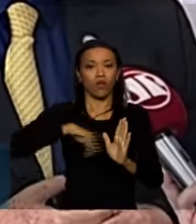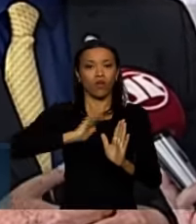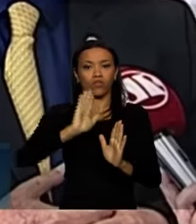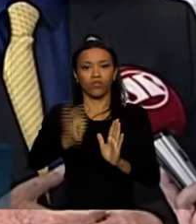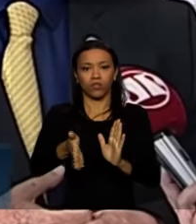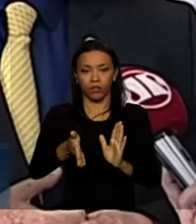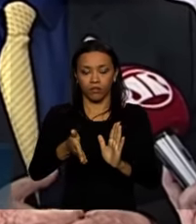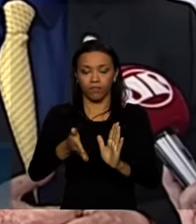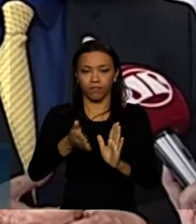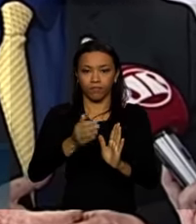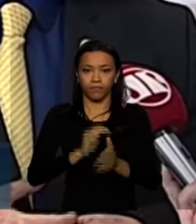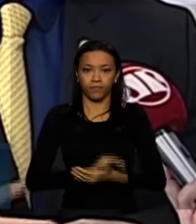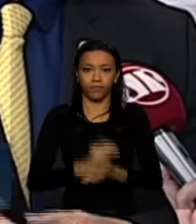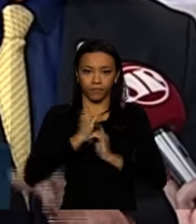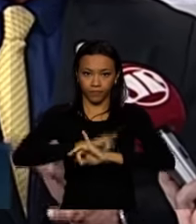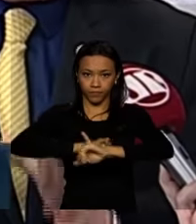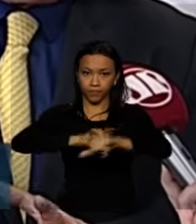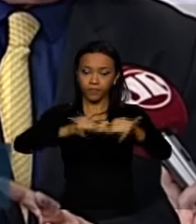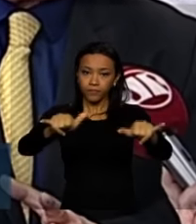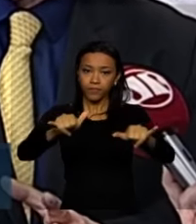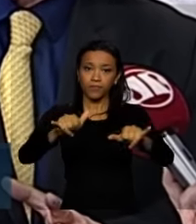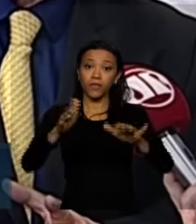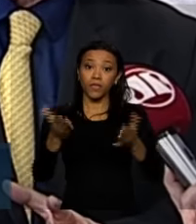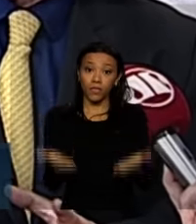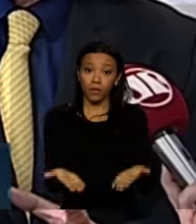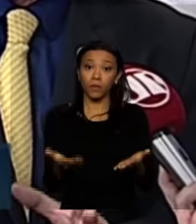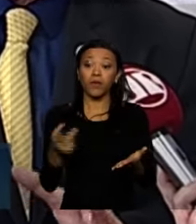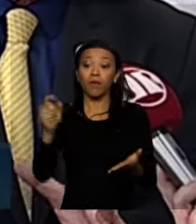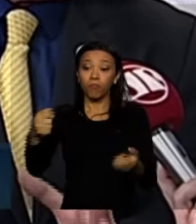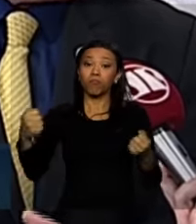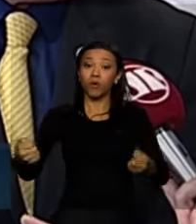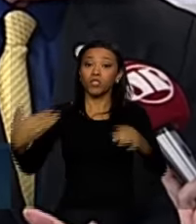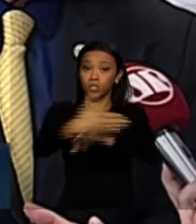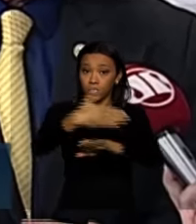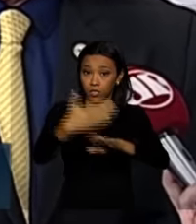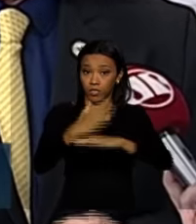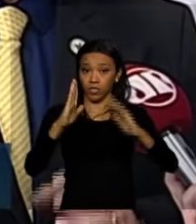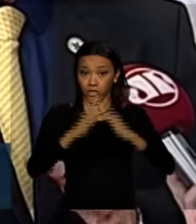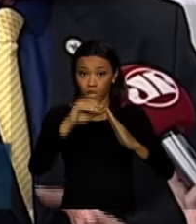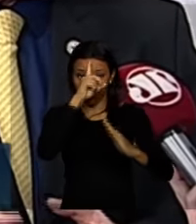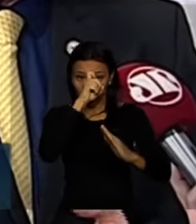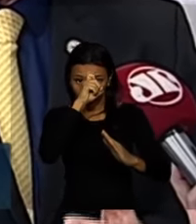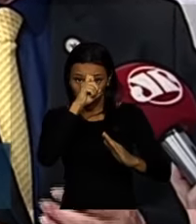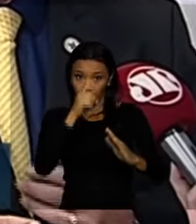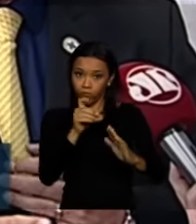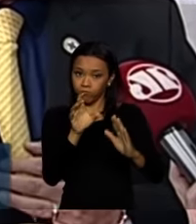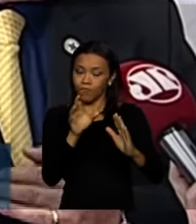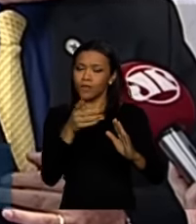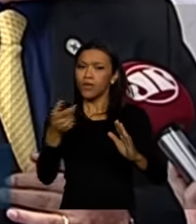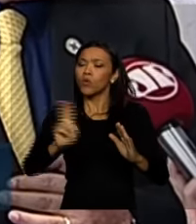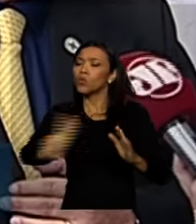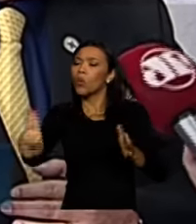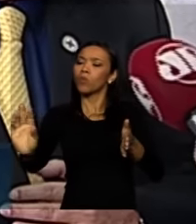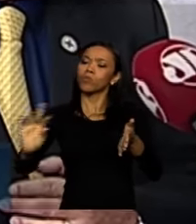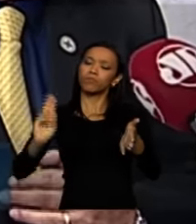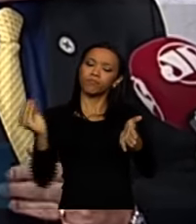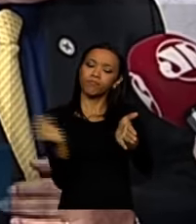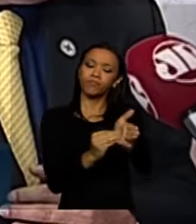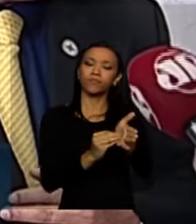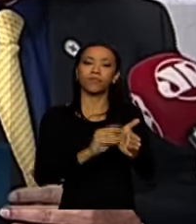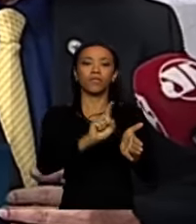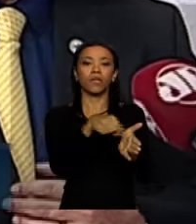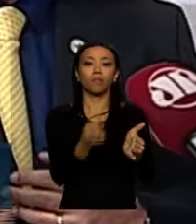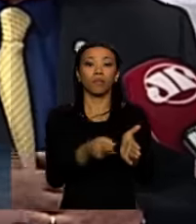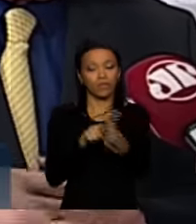como possibilidade então Eh num serviço especial a pessoa chega é cadastrada faz o exame de o